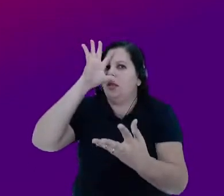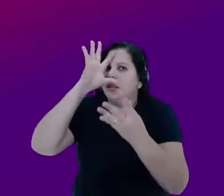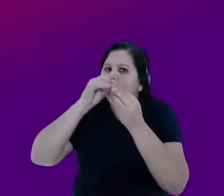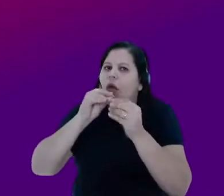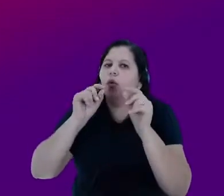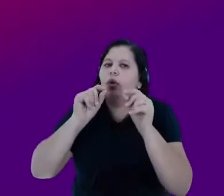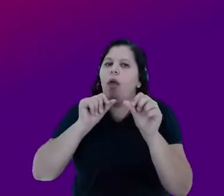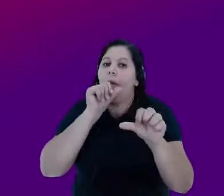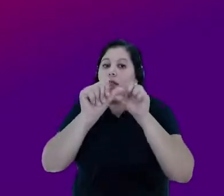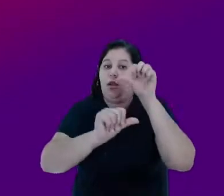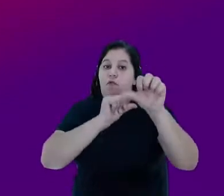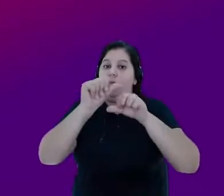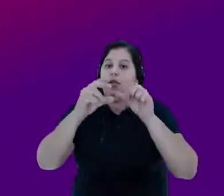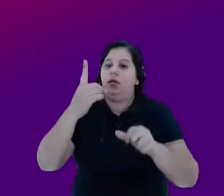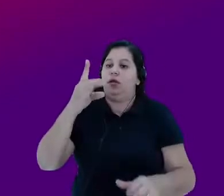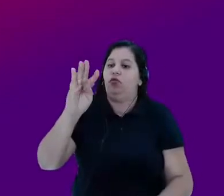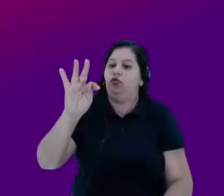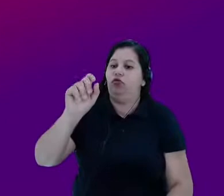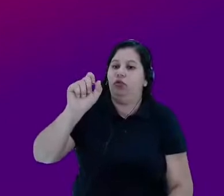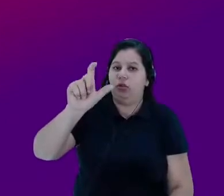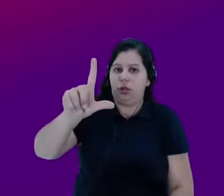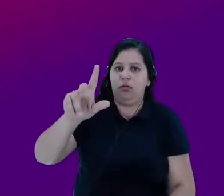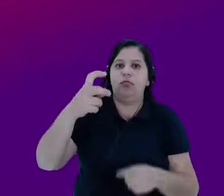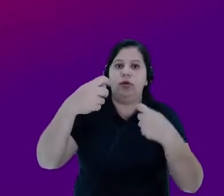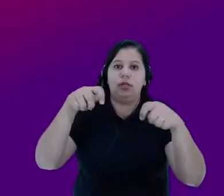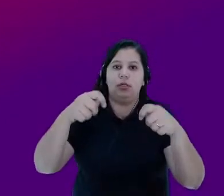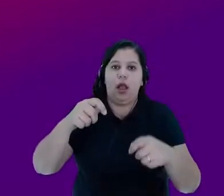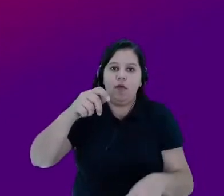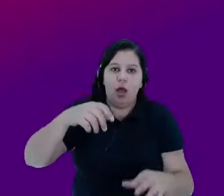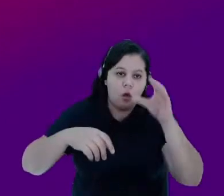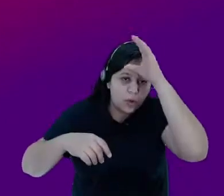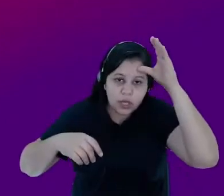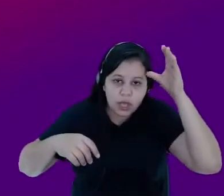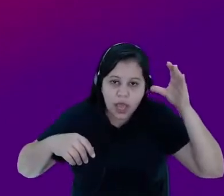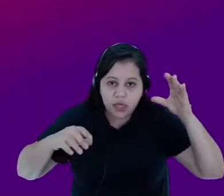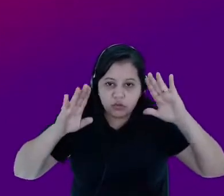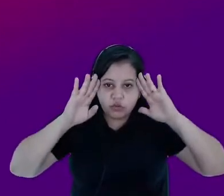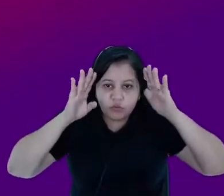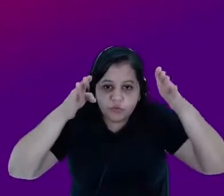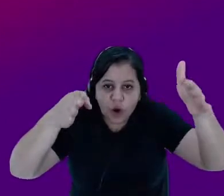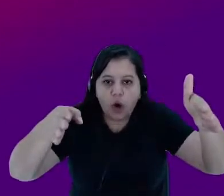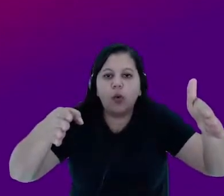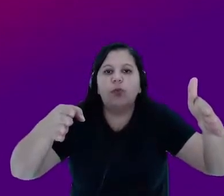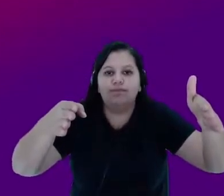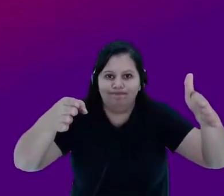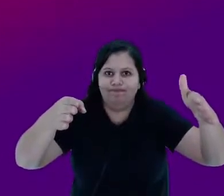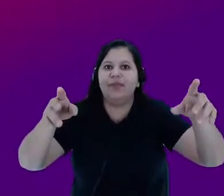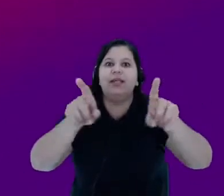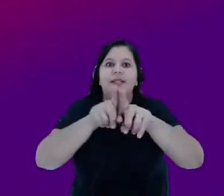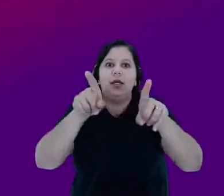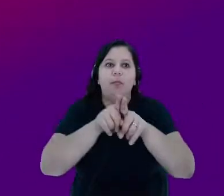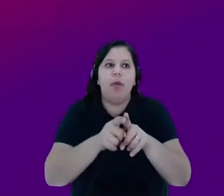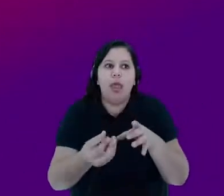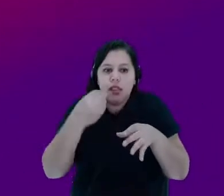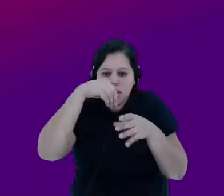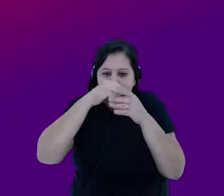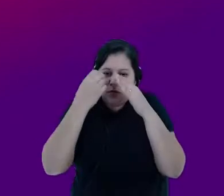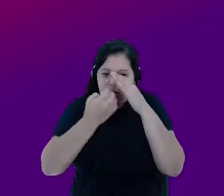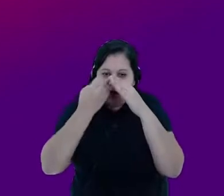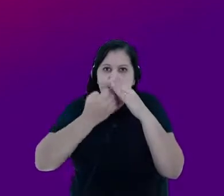digital era necessário foco no cliente, era necessário que fosse disseminada essa cultura internamente, né, de